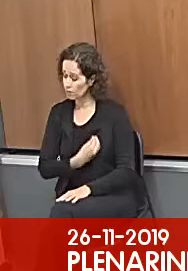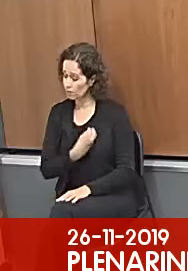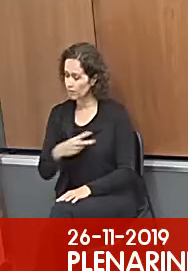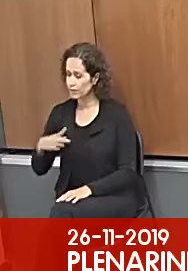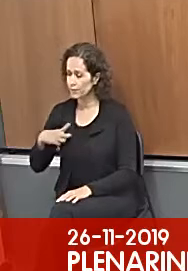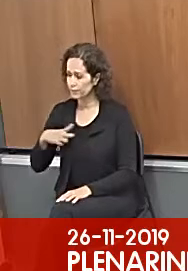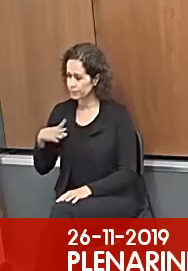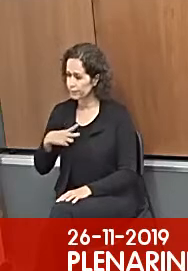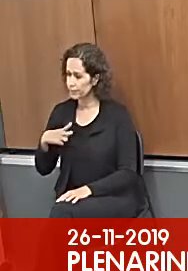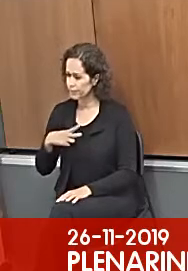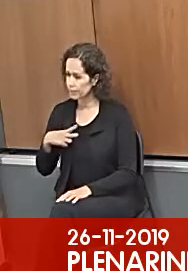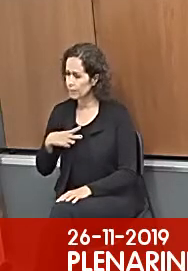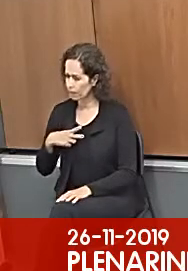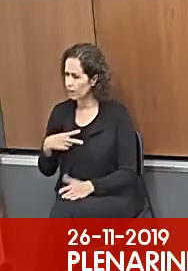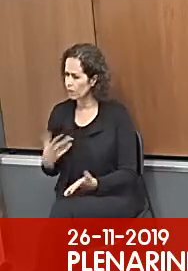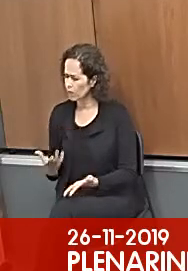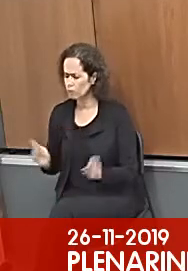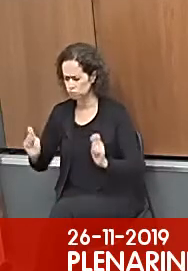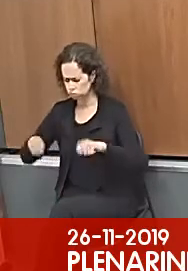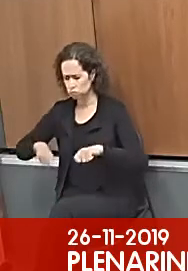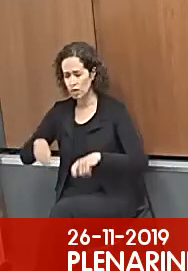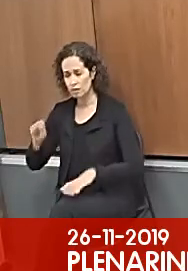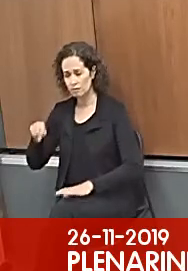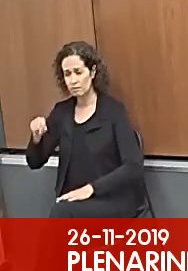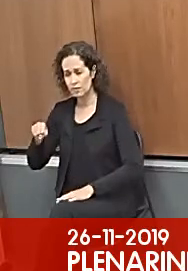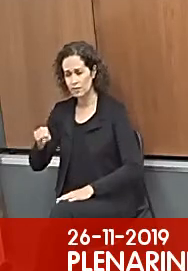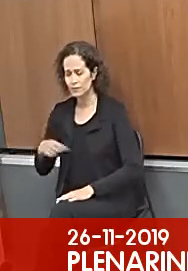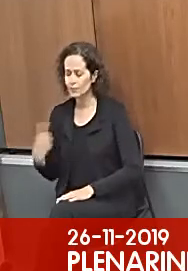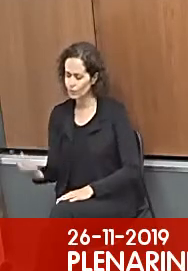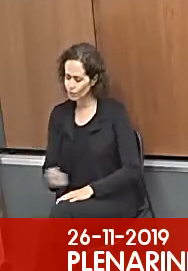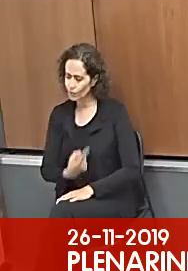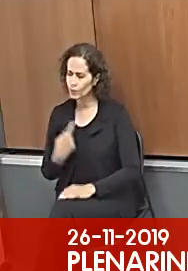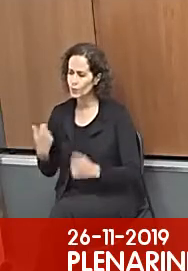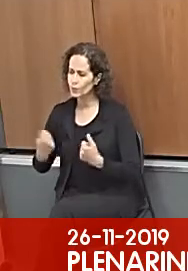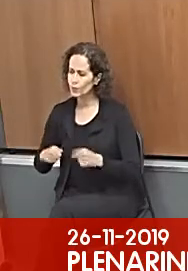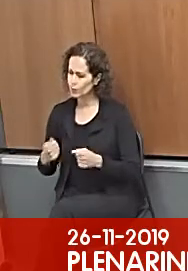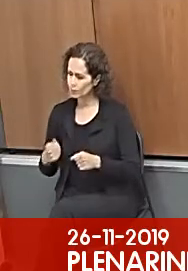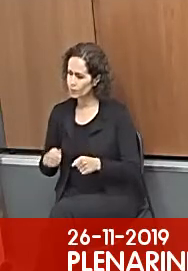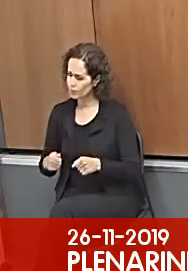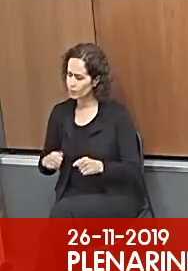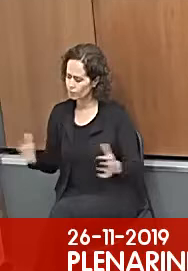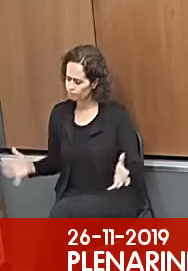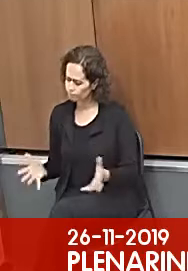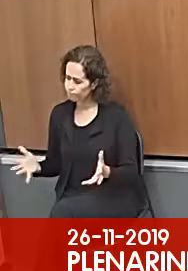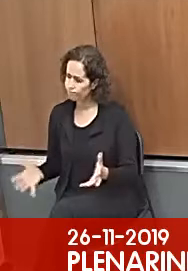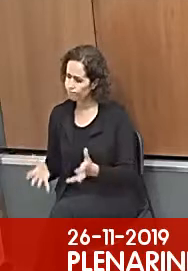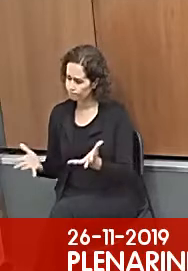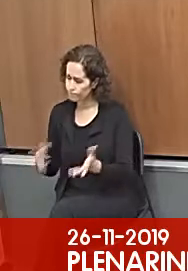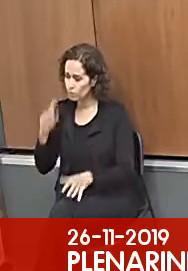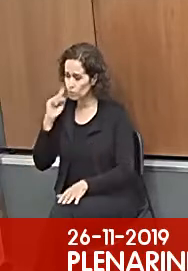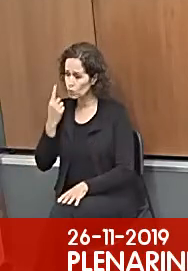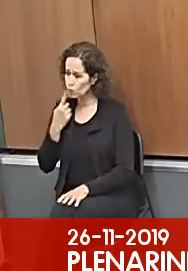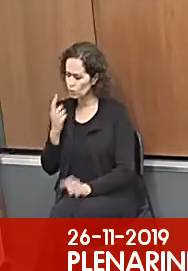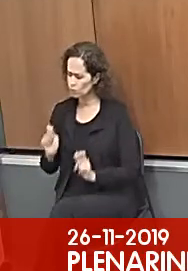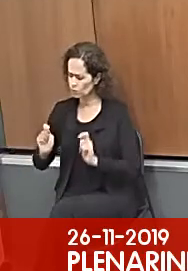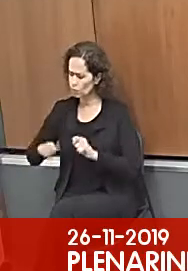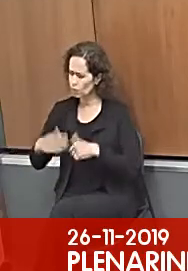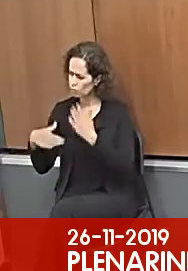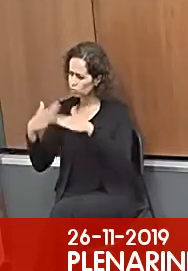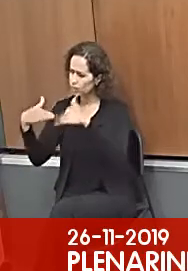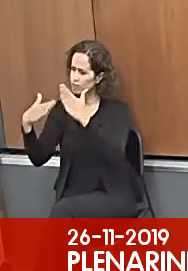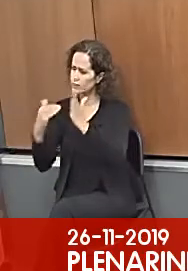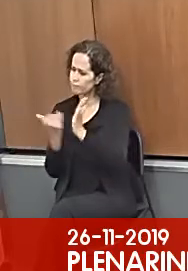pessoal. Ele tem uma capacidade e nós precisamos proporcionar que ele possa fazer esse